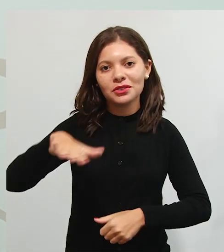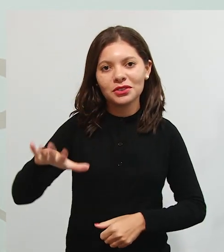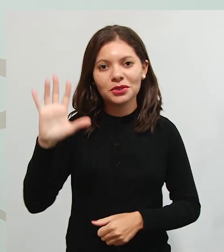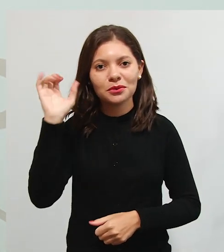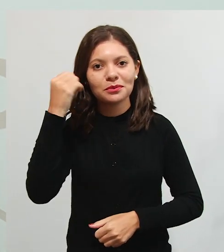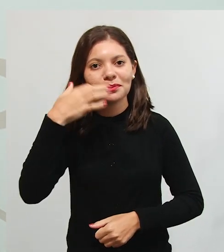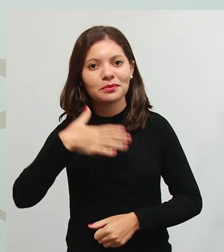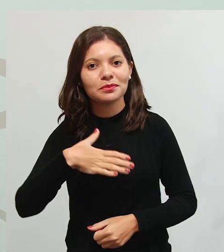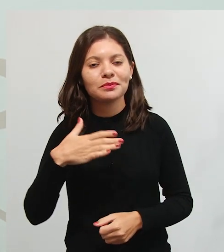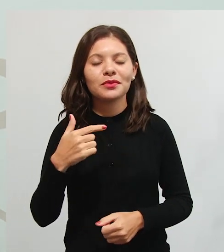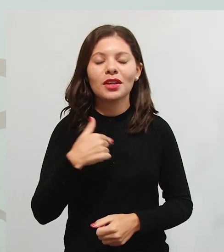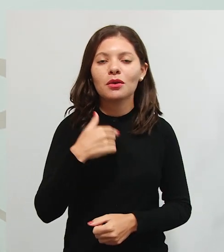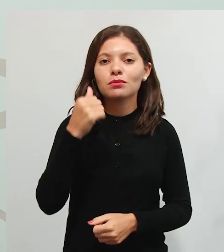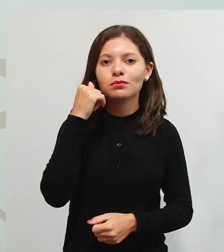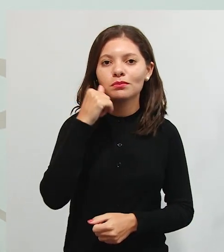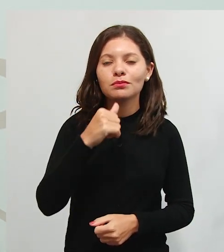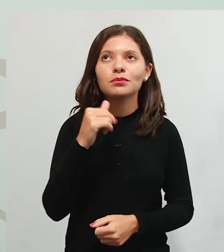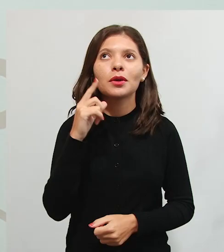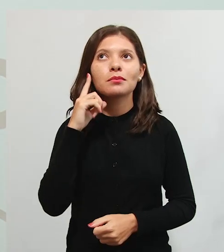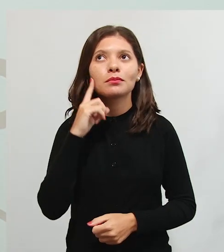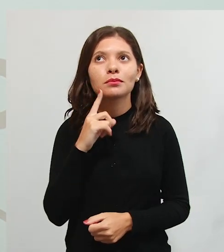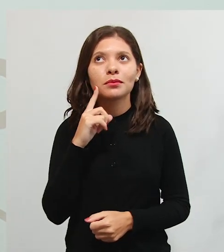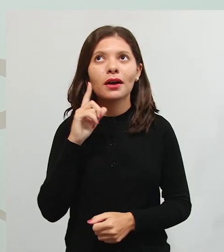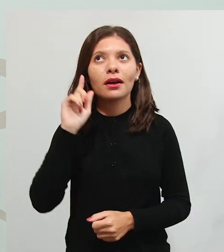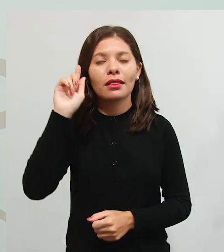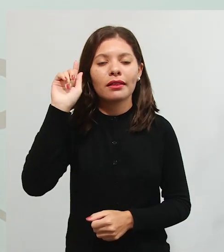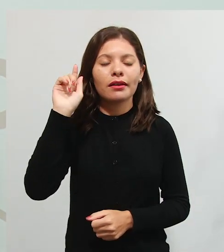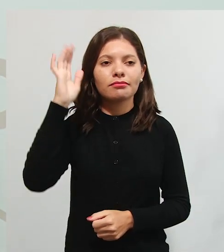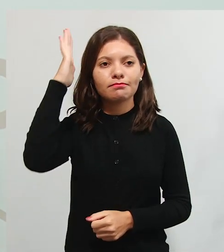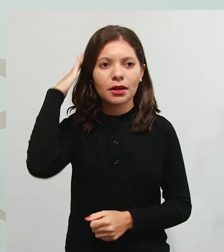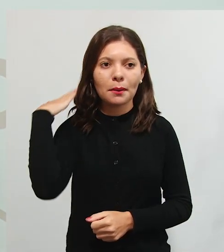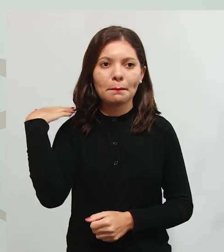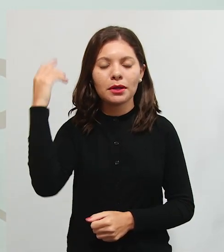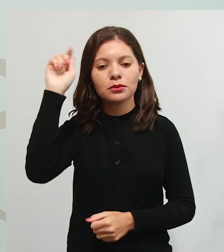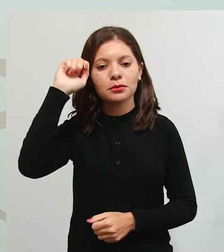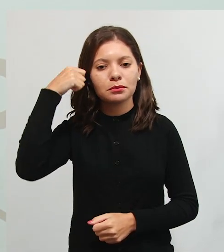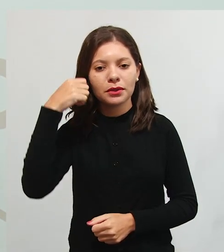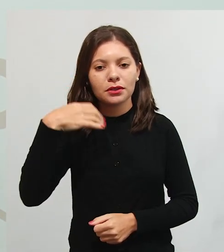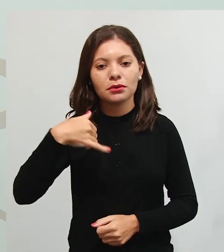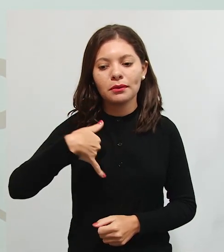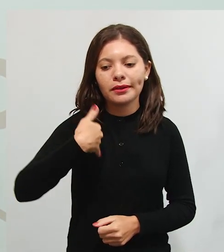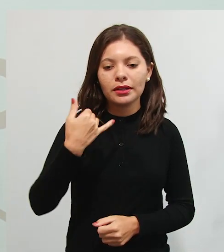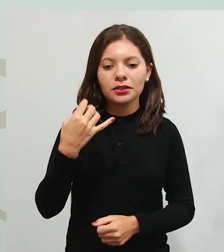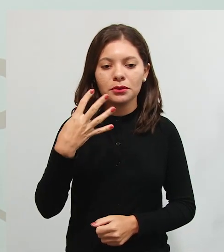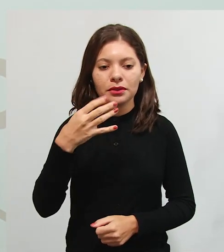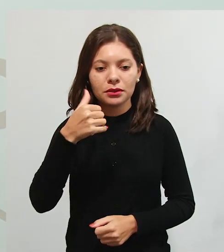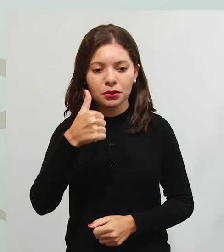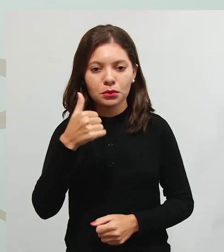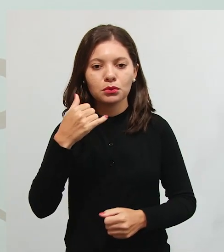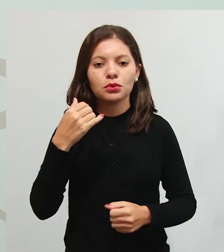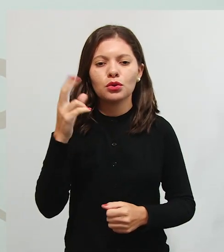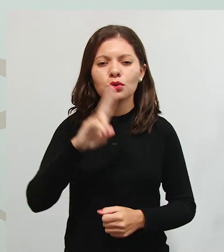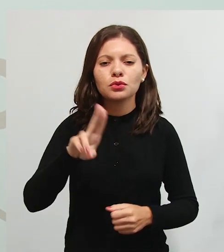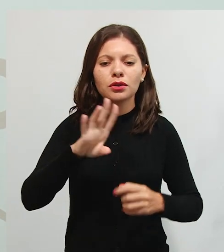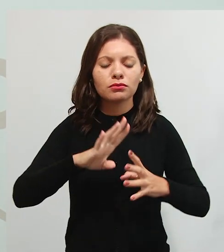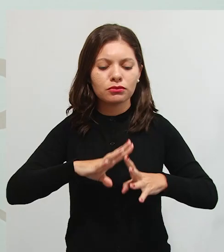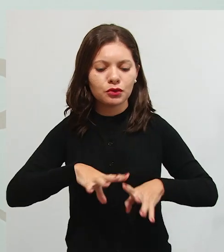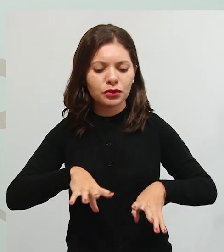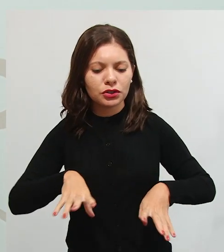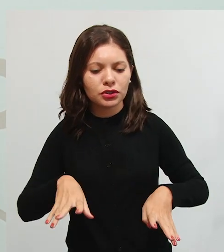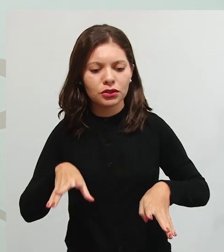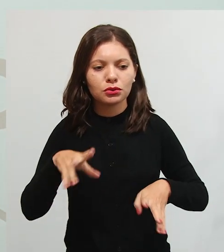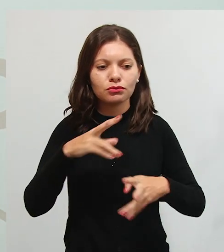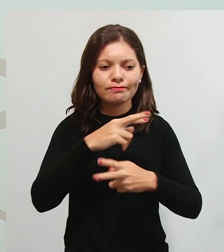minha audiodescrição. Eu sou uma mulher parda, de cabelos pretos na altura do ombro, 41 anos. Estou com um vestido de